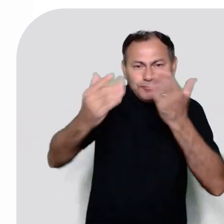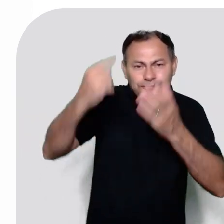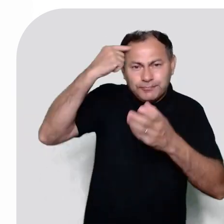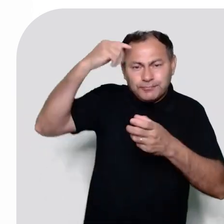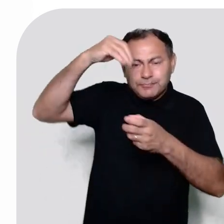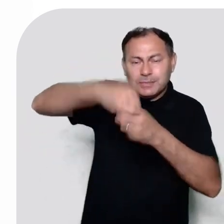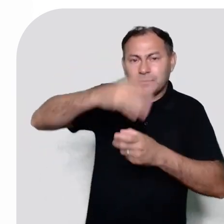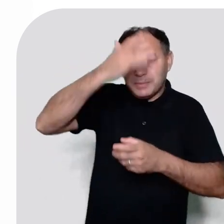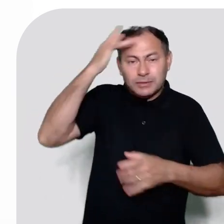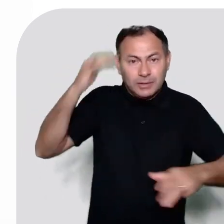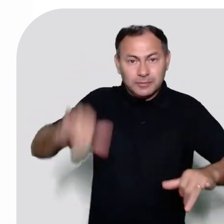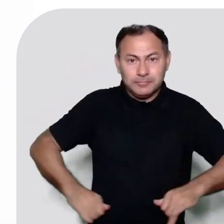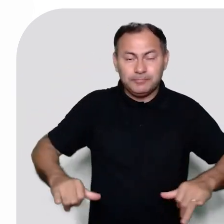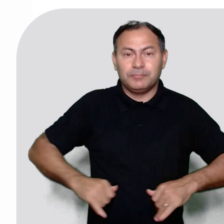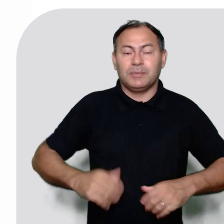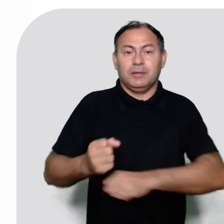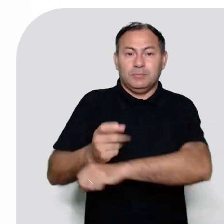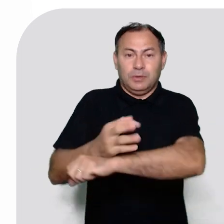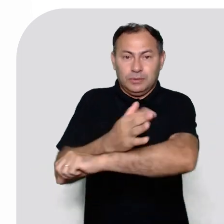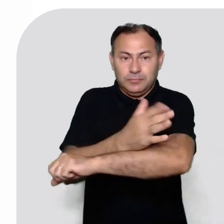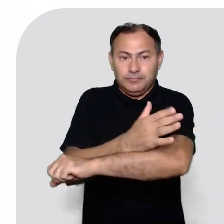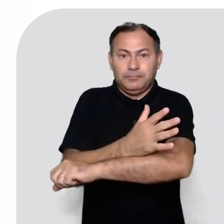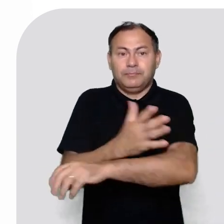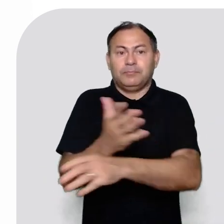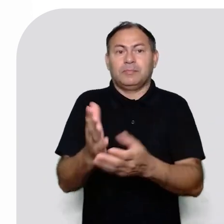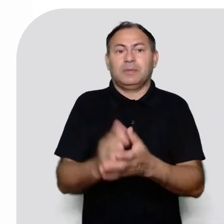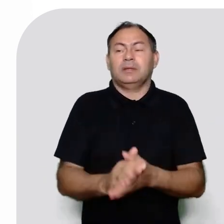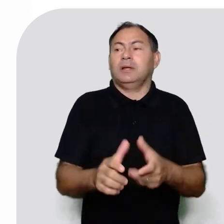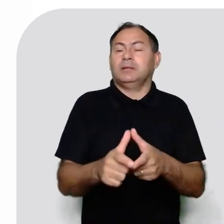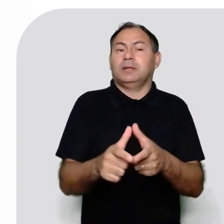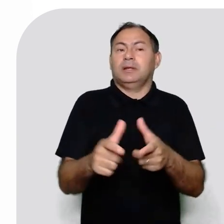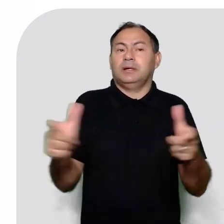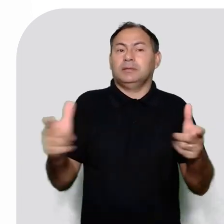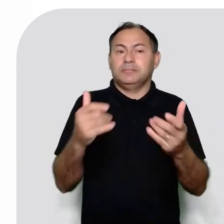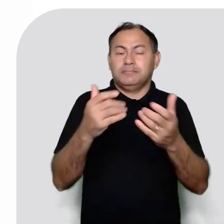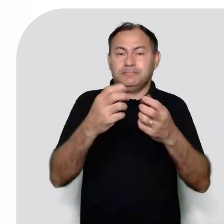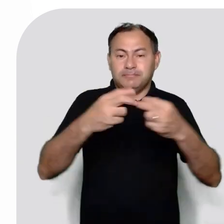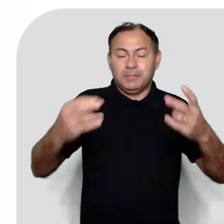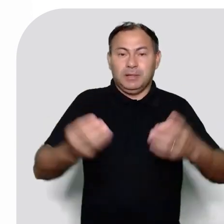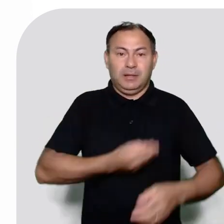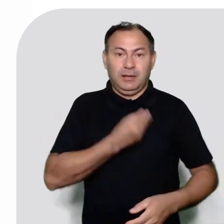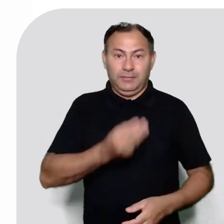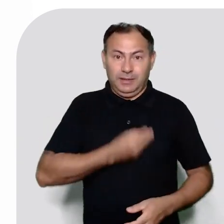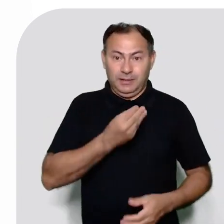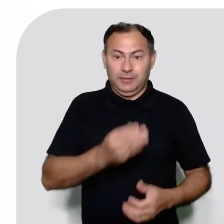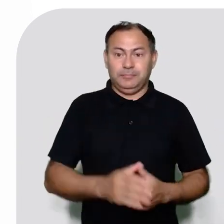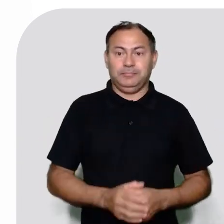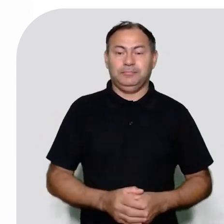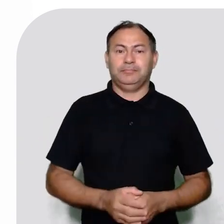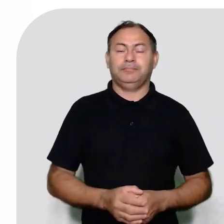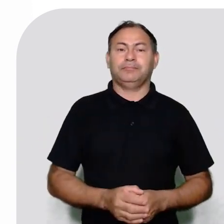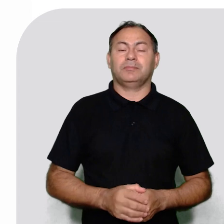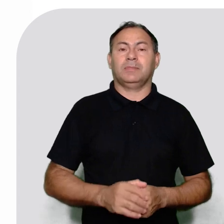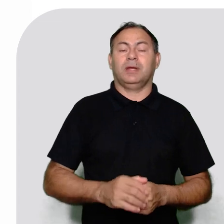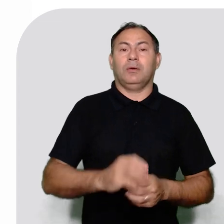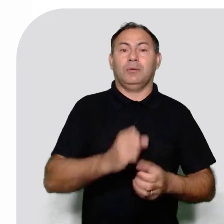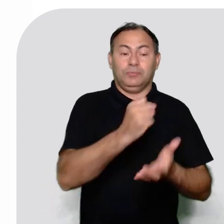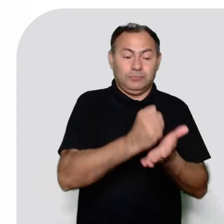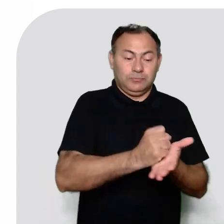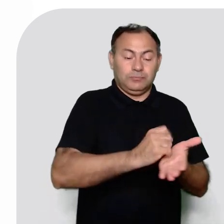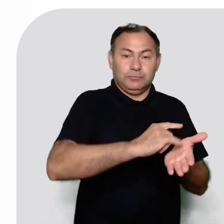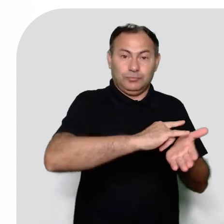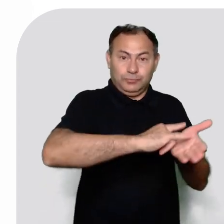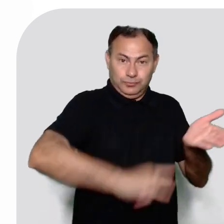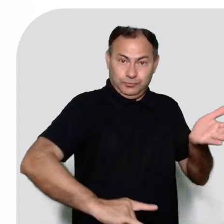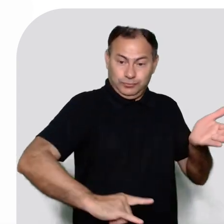pessoa, dos sofrimentos emocionais, das grandes questões da vida. A Gaudium et Spes